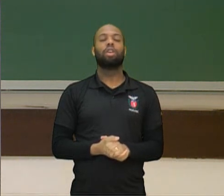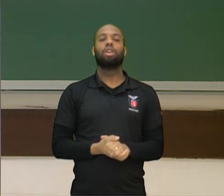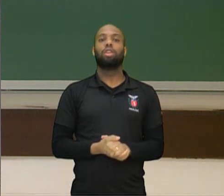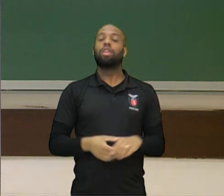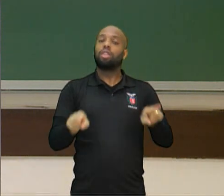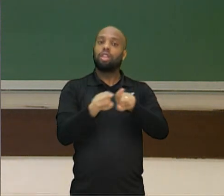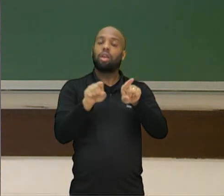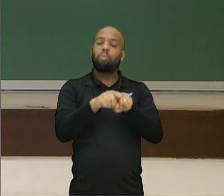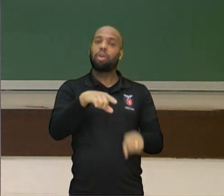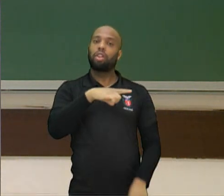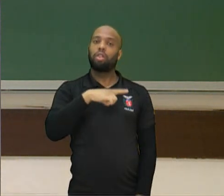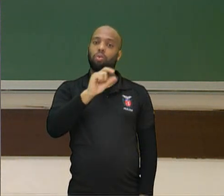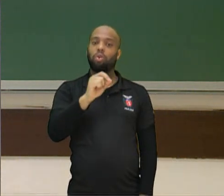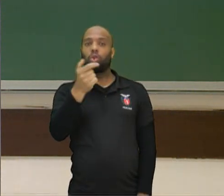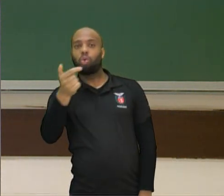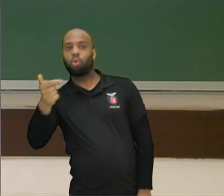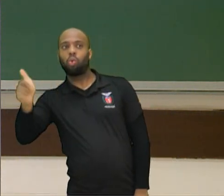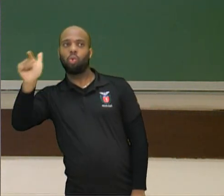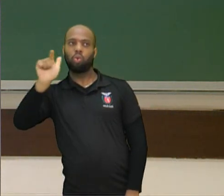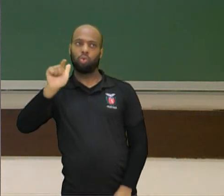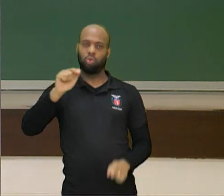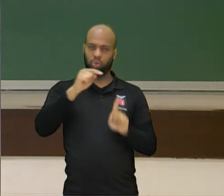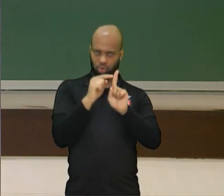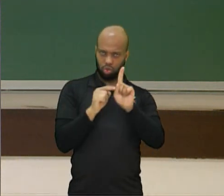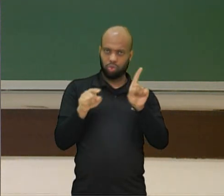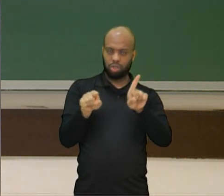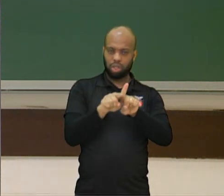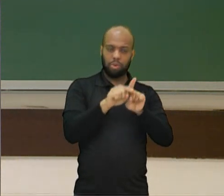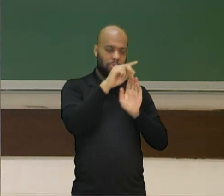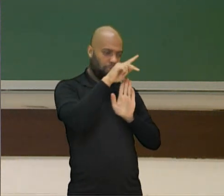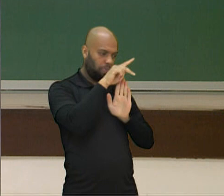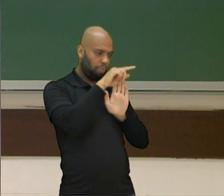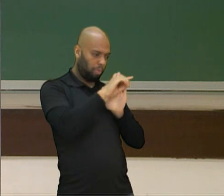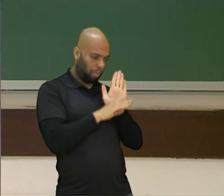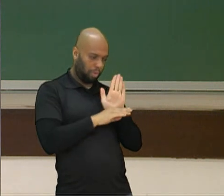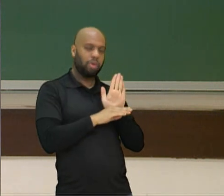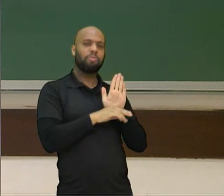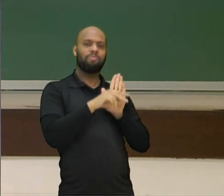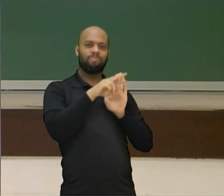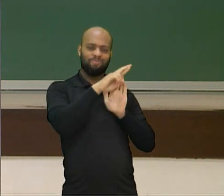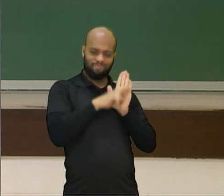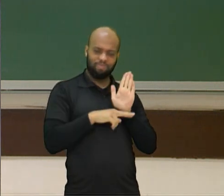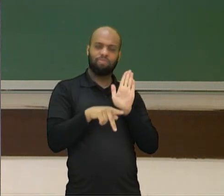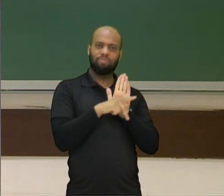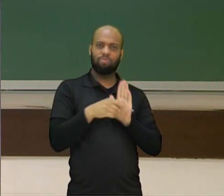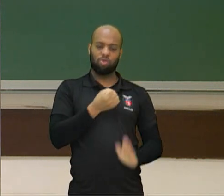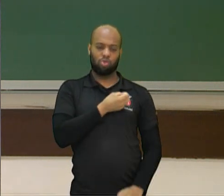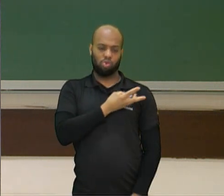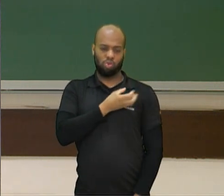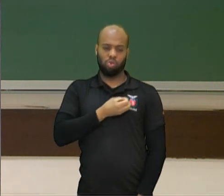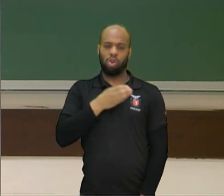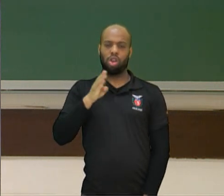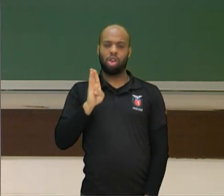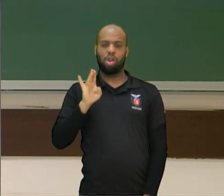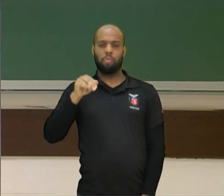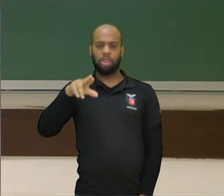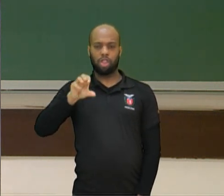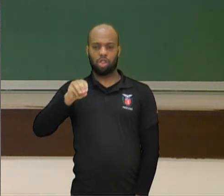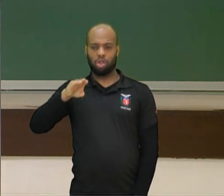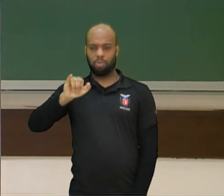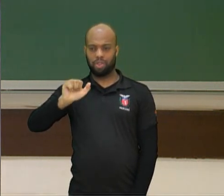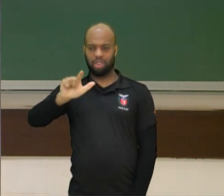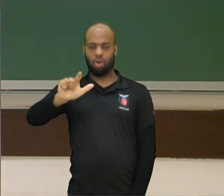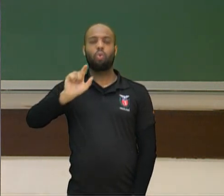Aí, existem também algumas propriedades dos nossos números binomiais. Qual que é essa